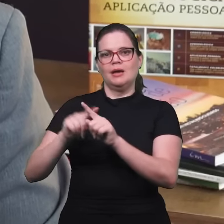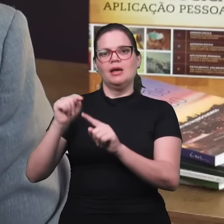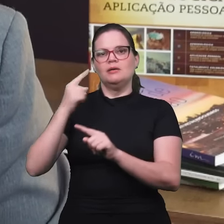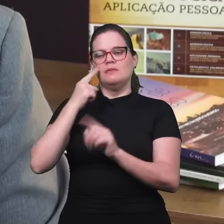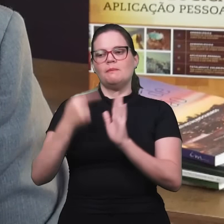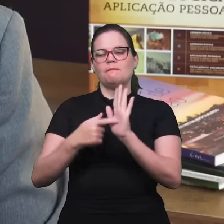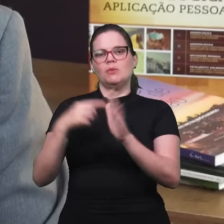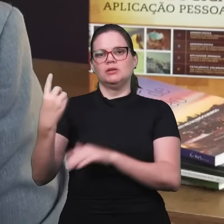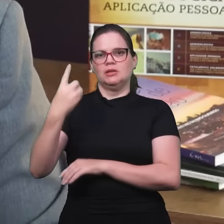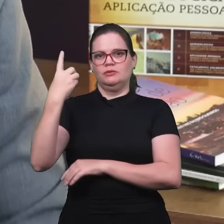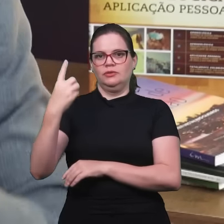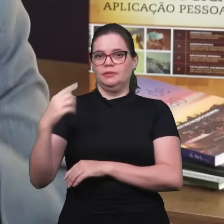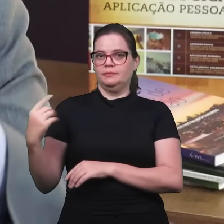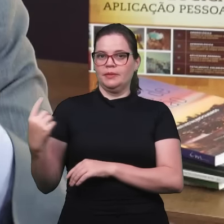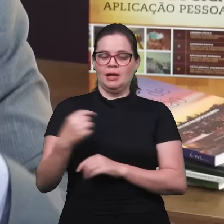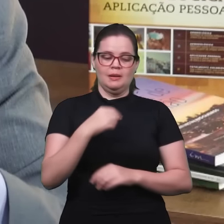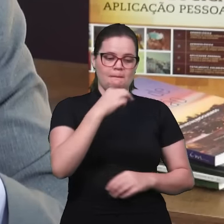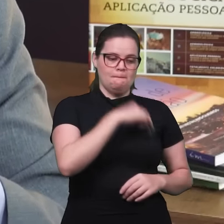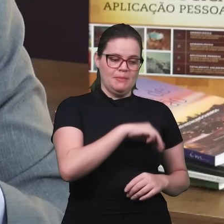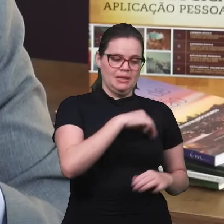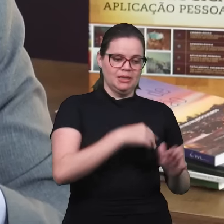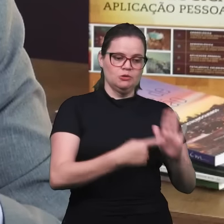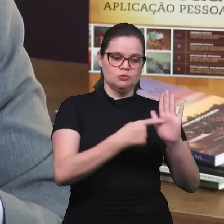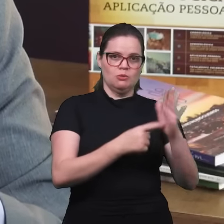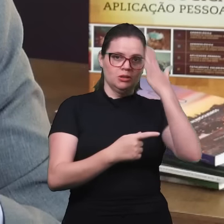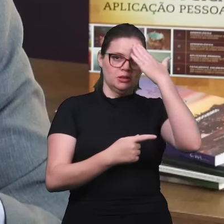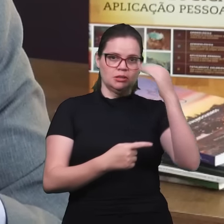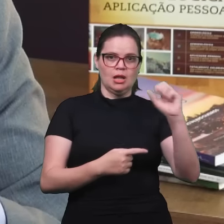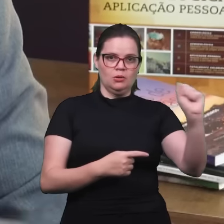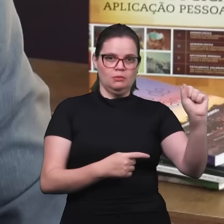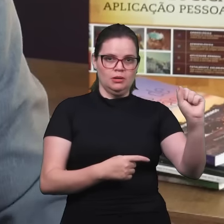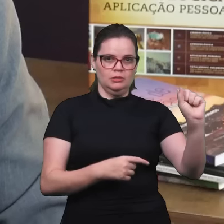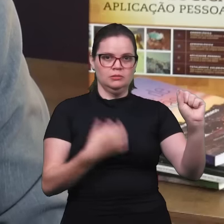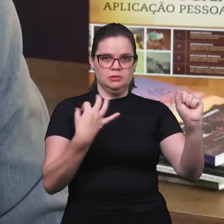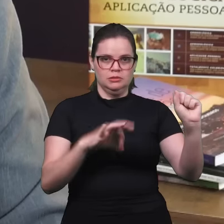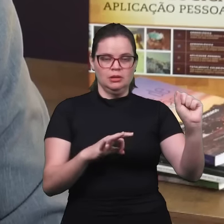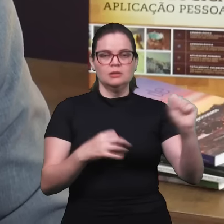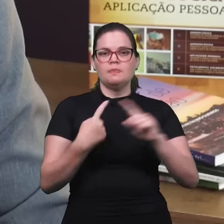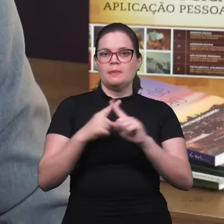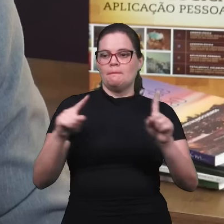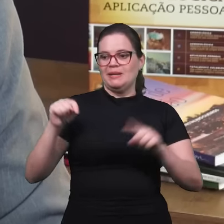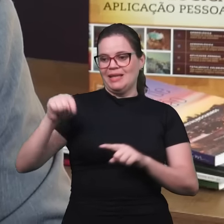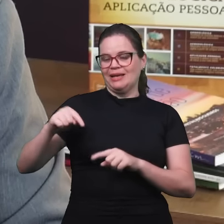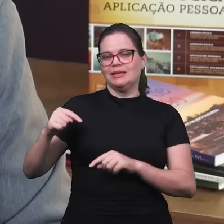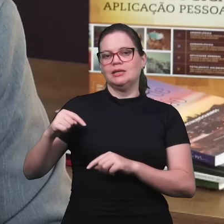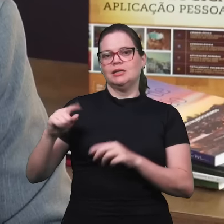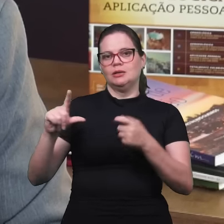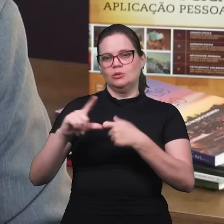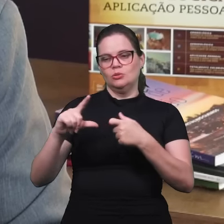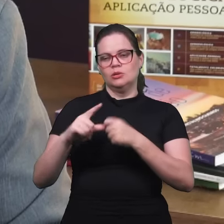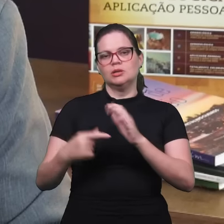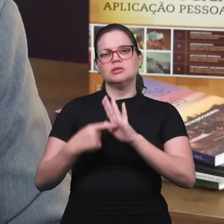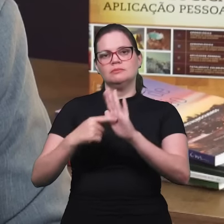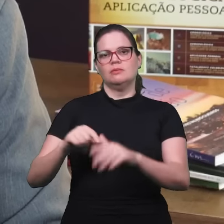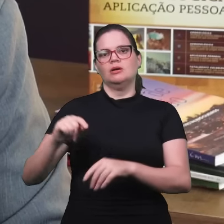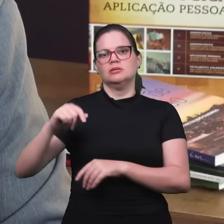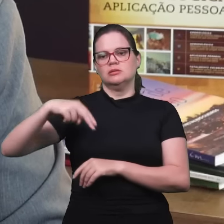mas vai falar de Salomão. Então são duas linhagens ali, mas que vão se interceptar, né? Ou tem uma interseção em